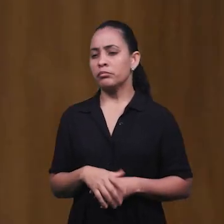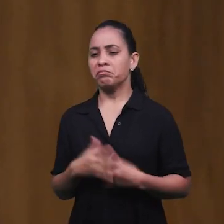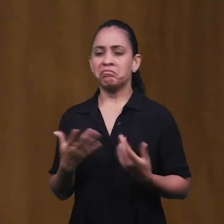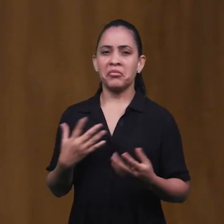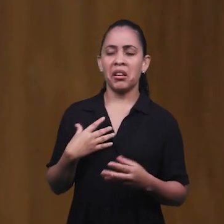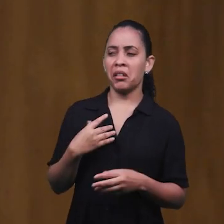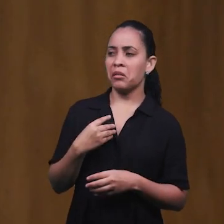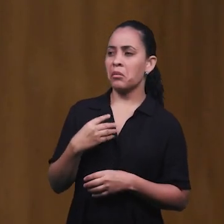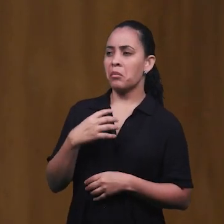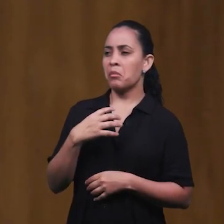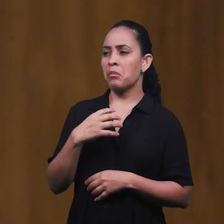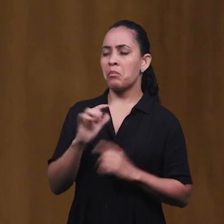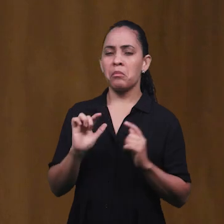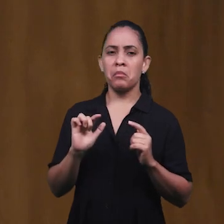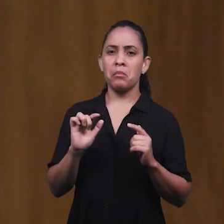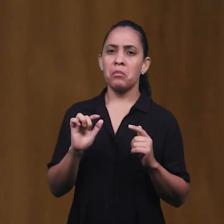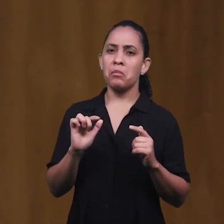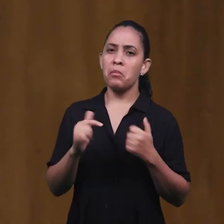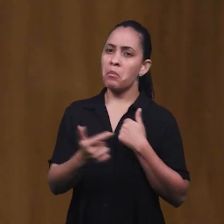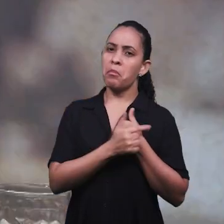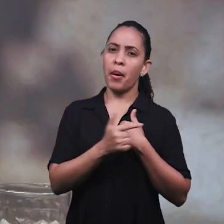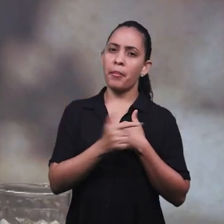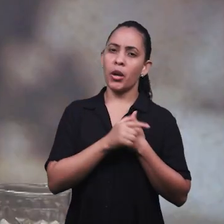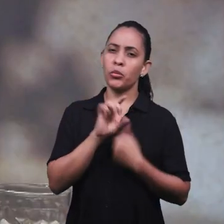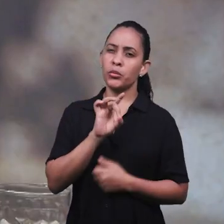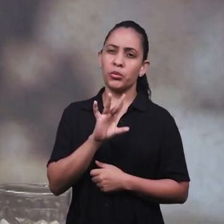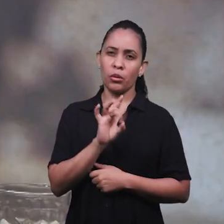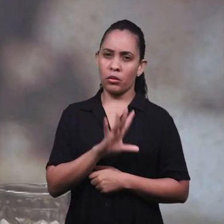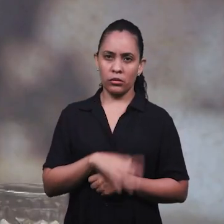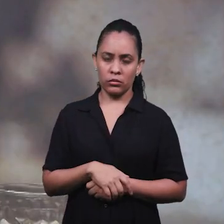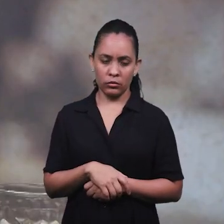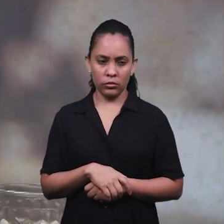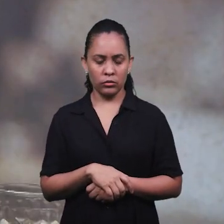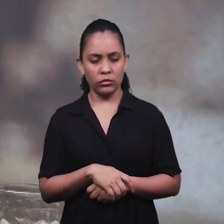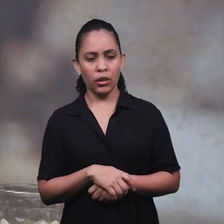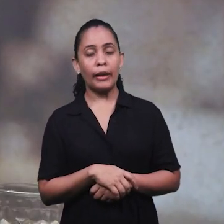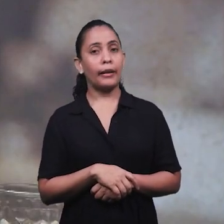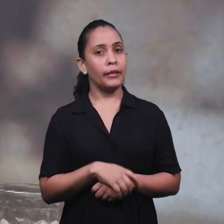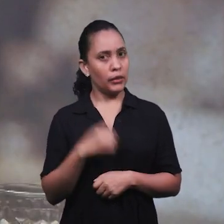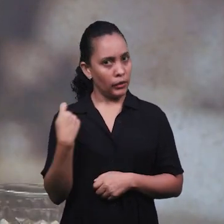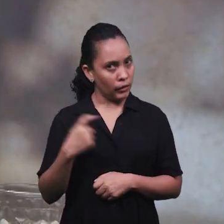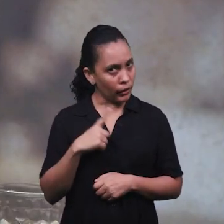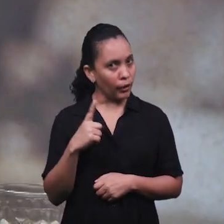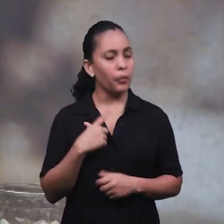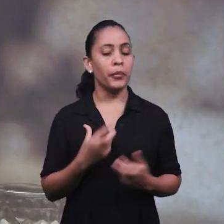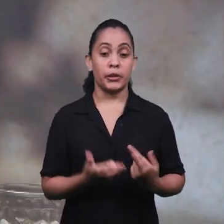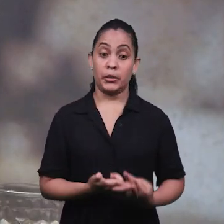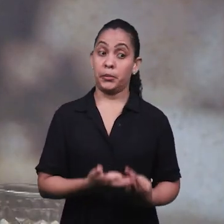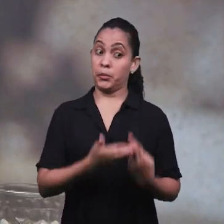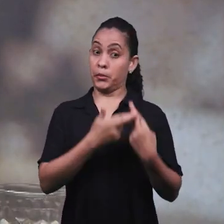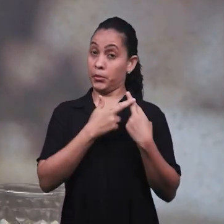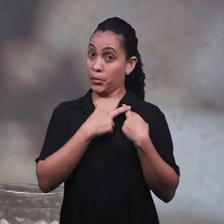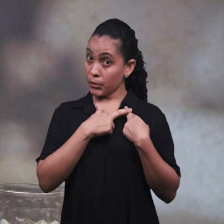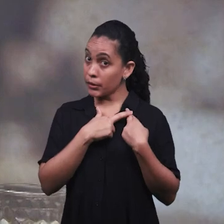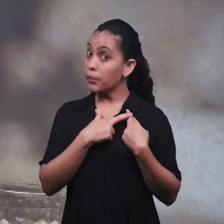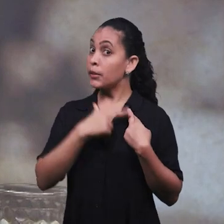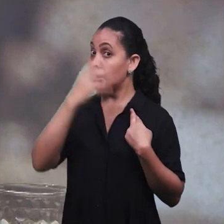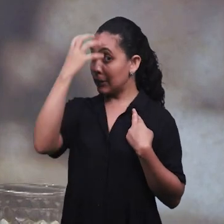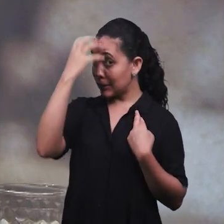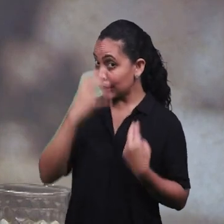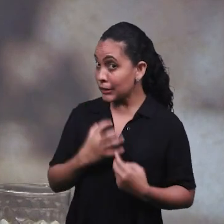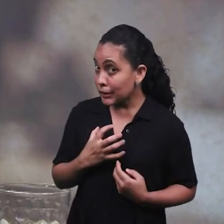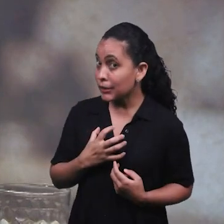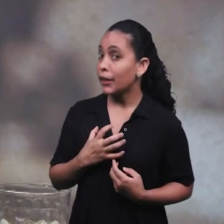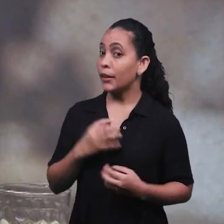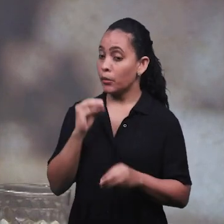função qualquer, né? Exatamente, não está ali apenas para preencher um buraco. Ele tem uma responsabilidade muito grande que é zelar